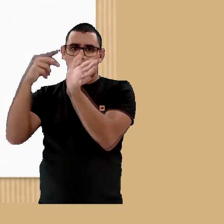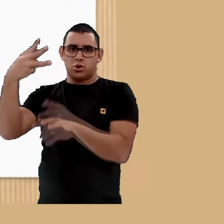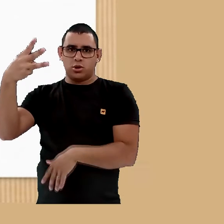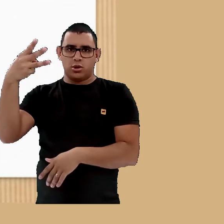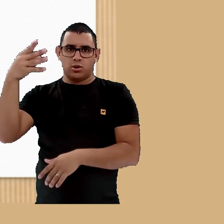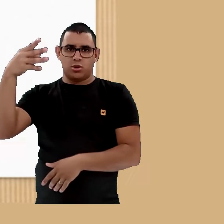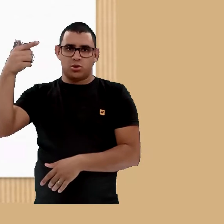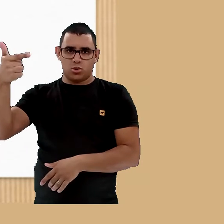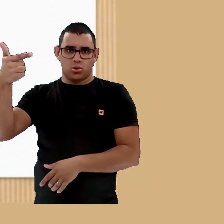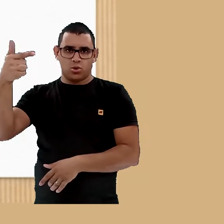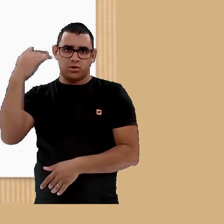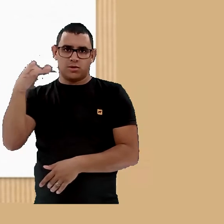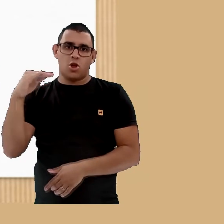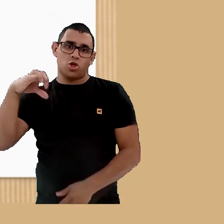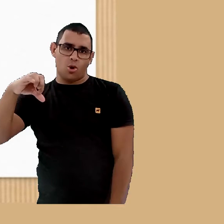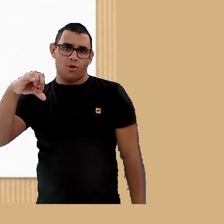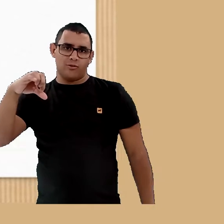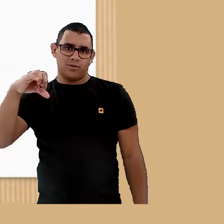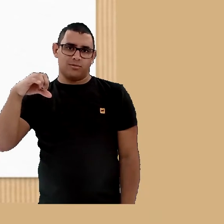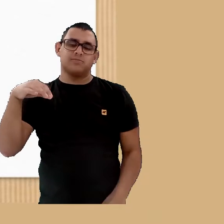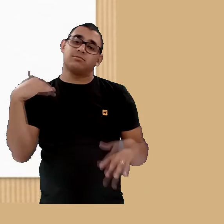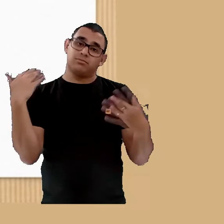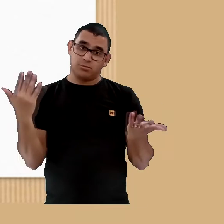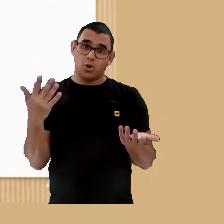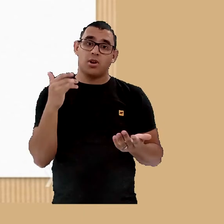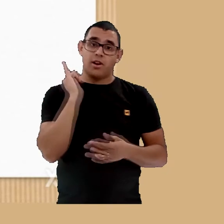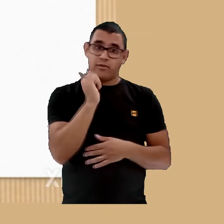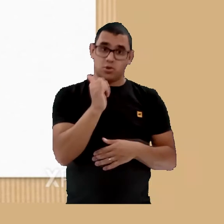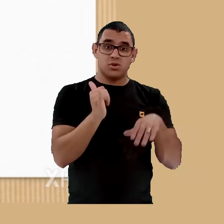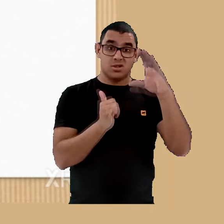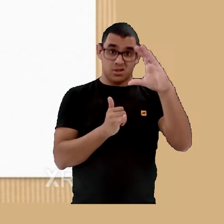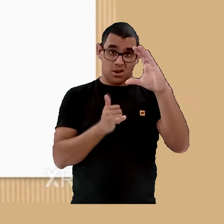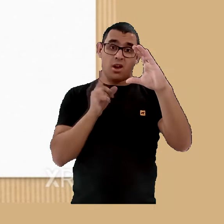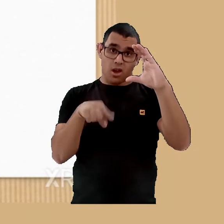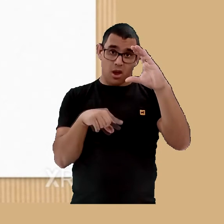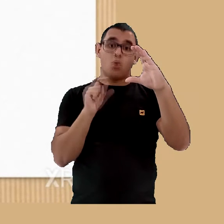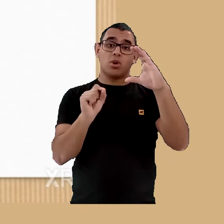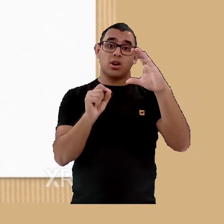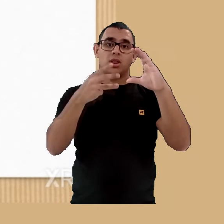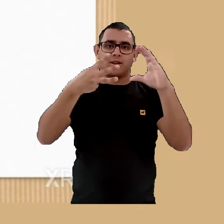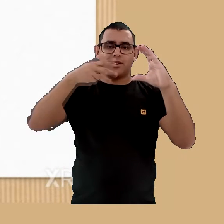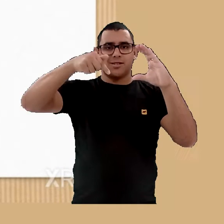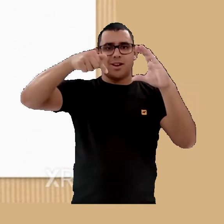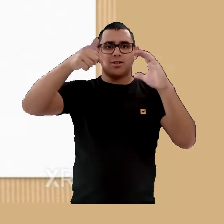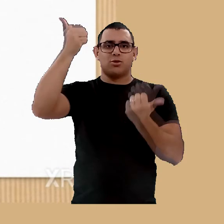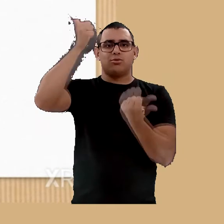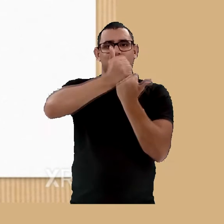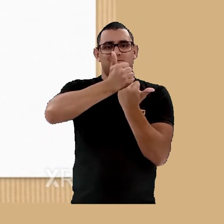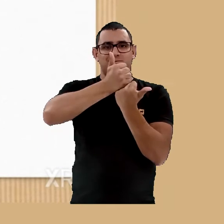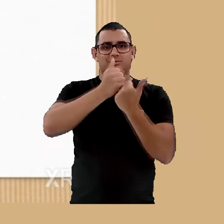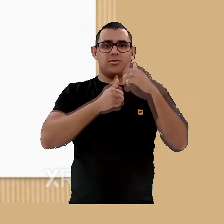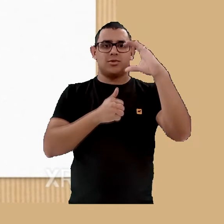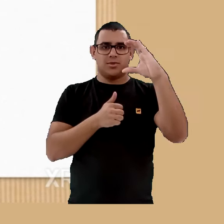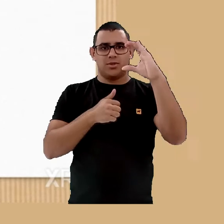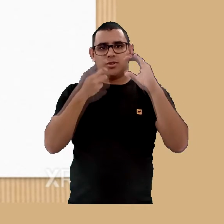sobre 9. E ele deu a temperatura Celsius, ele disse que é de 37 graus. Então, no lugar de Celsius, nós vamos